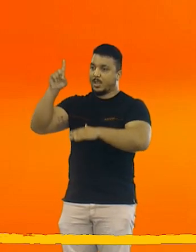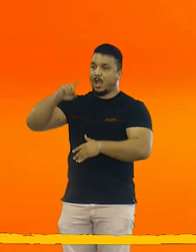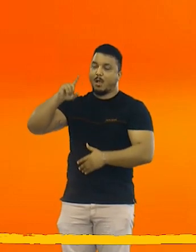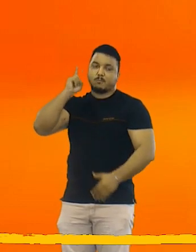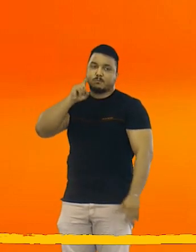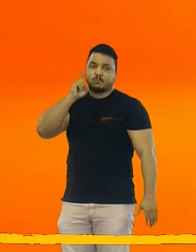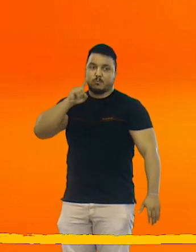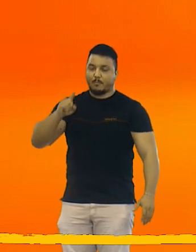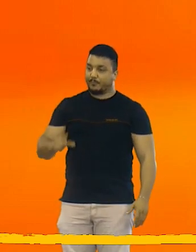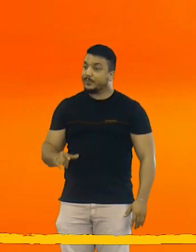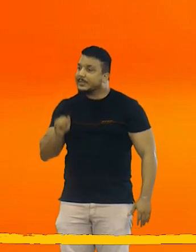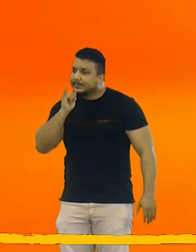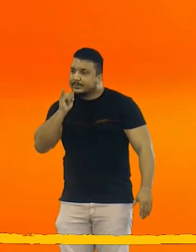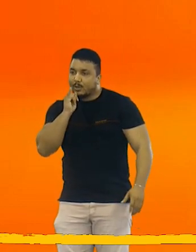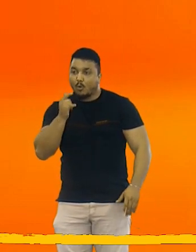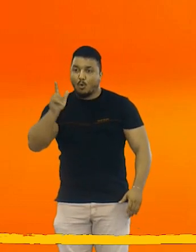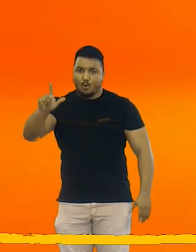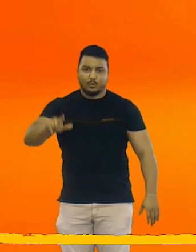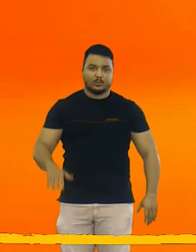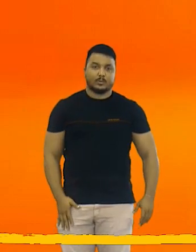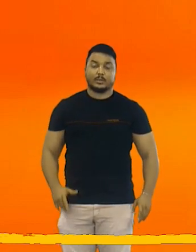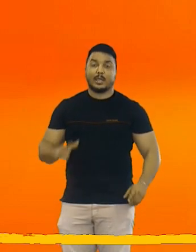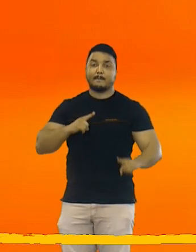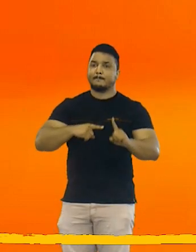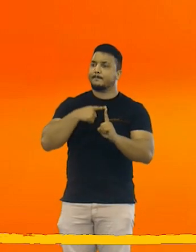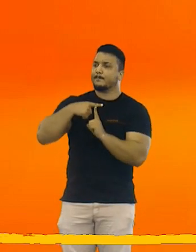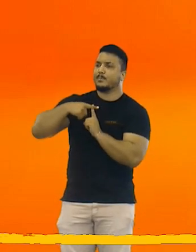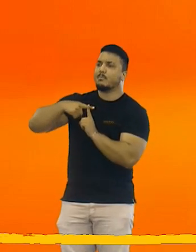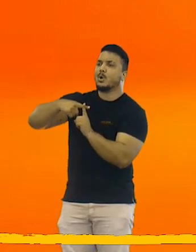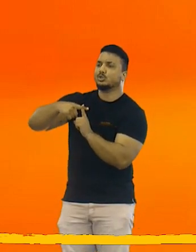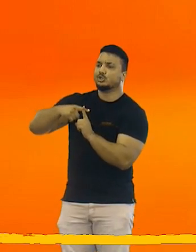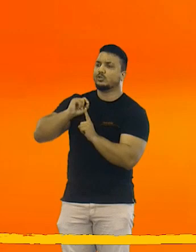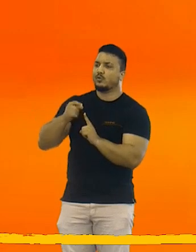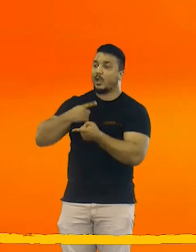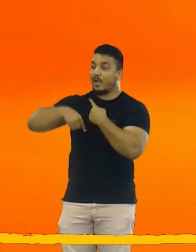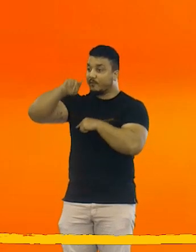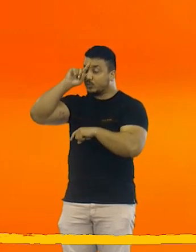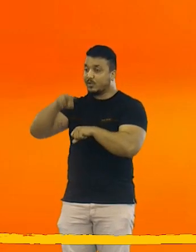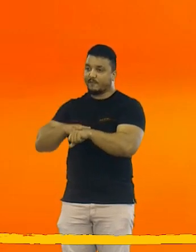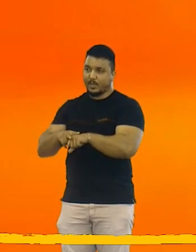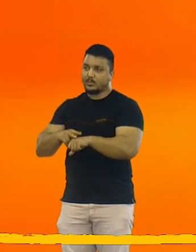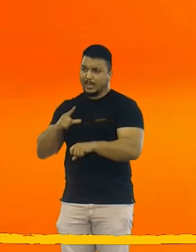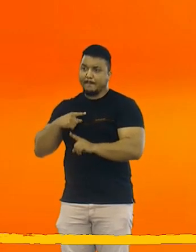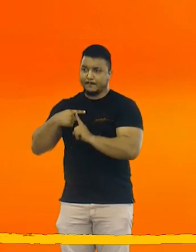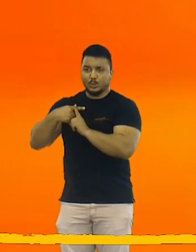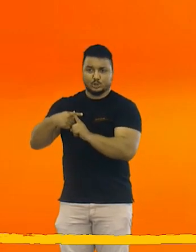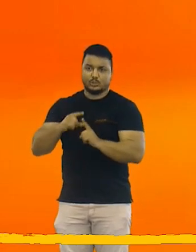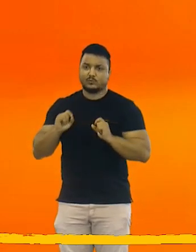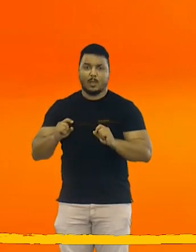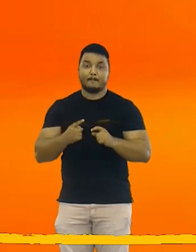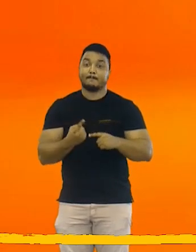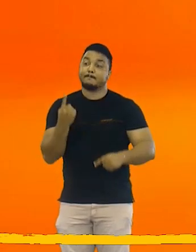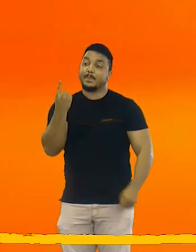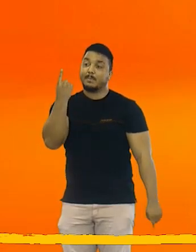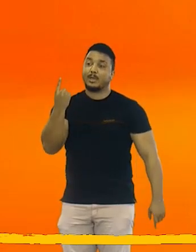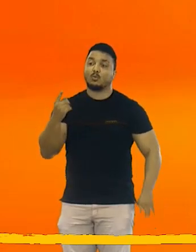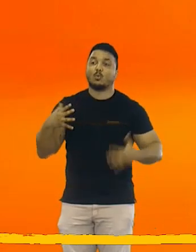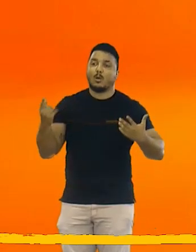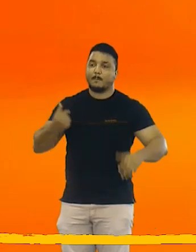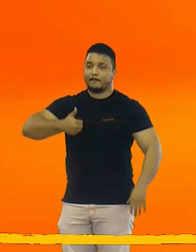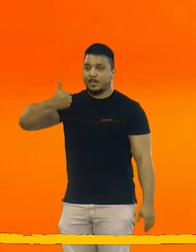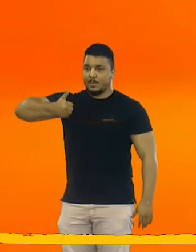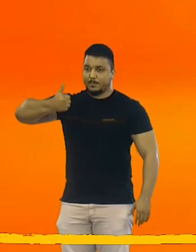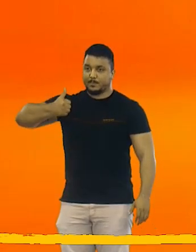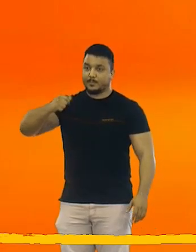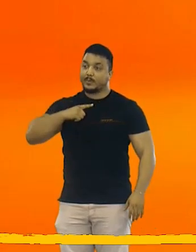outra situação? Quais são os pontos positivos que eu tenho de uma Revolução Verde? Porque existem. Primeiro ponto positivo, você